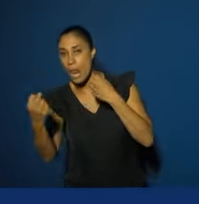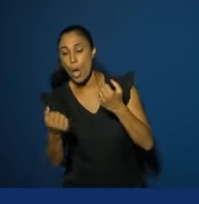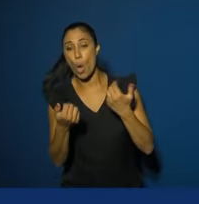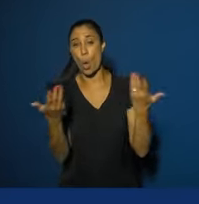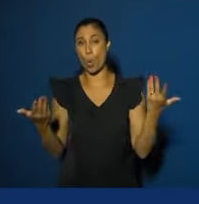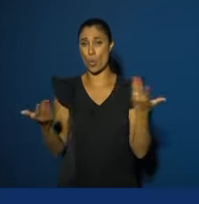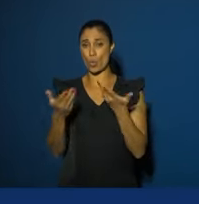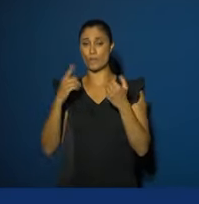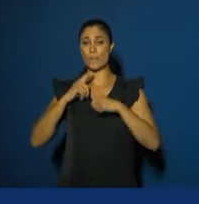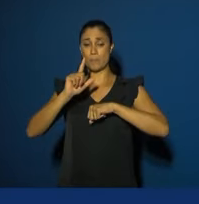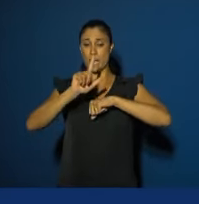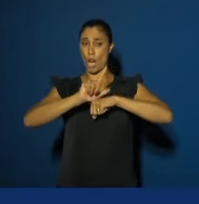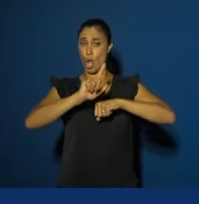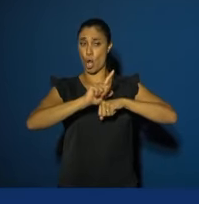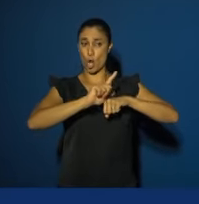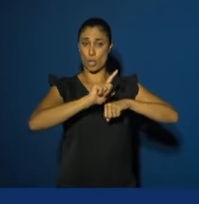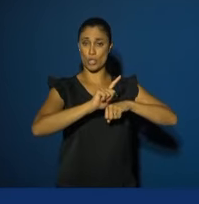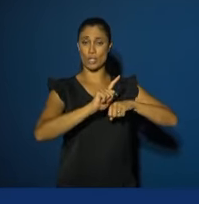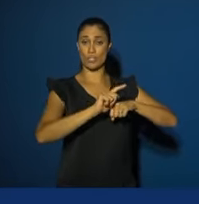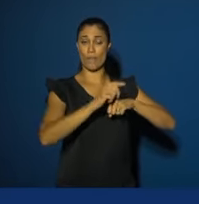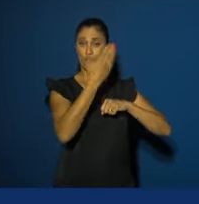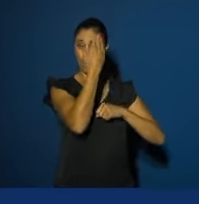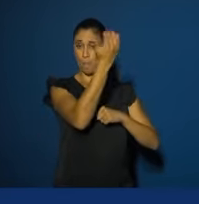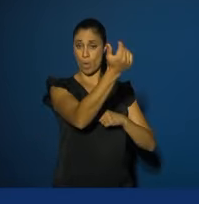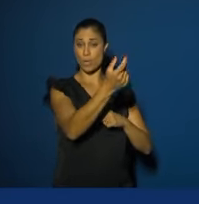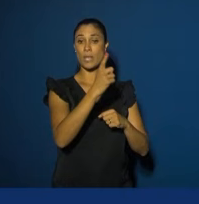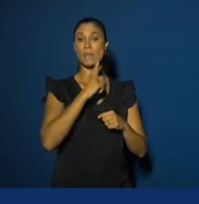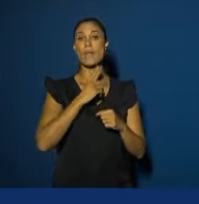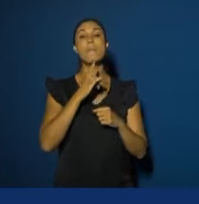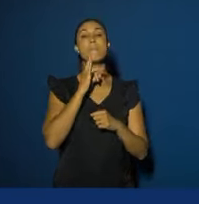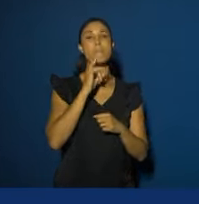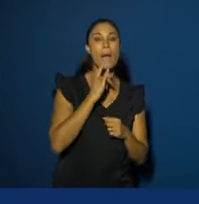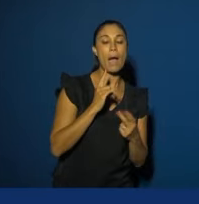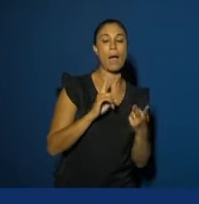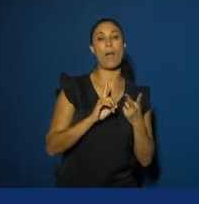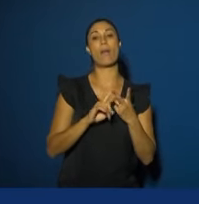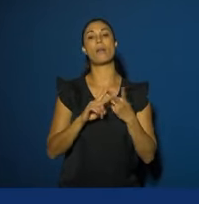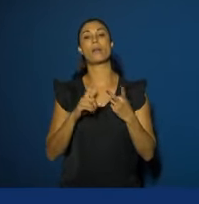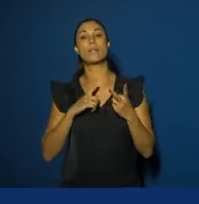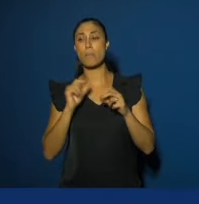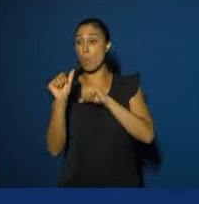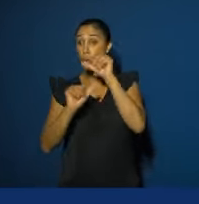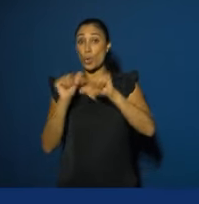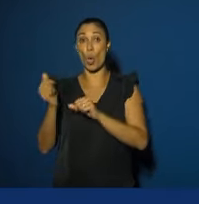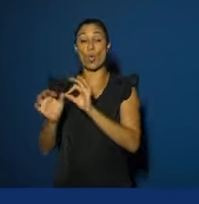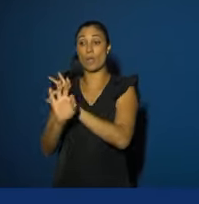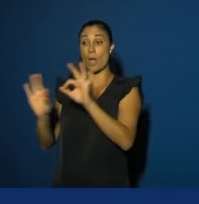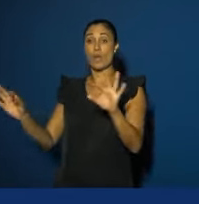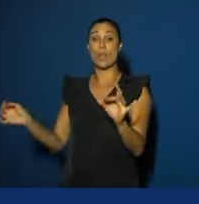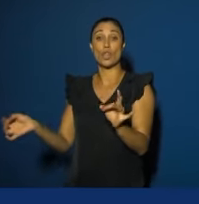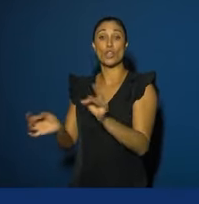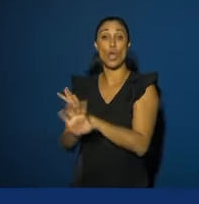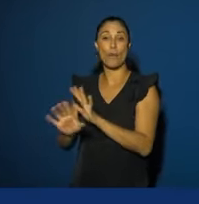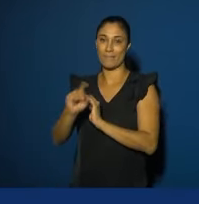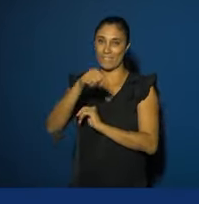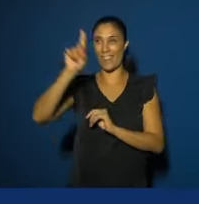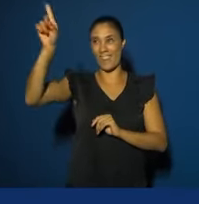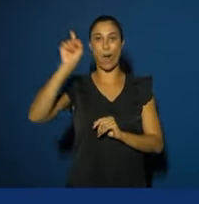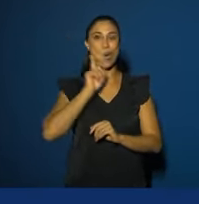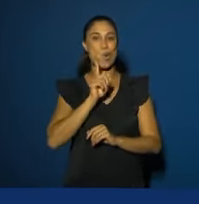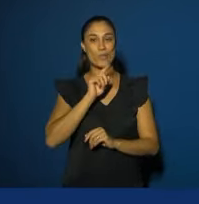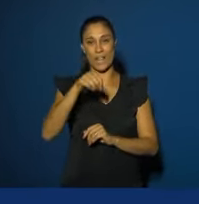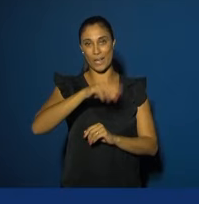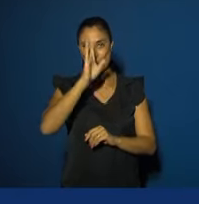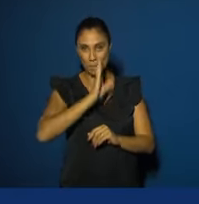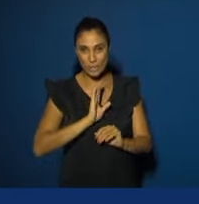vê muita loja de alto nível agora que acabou de inaugurar com bar com lugar mudaram no Estados Unidos não é no Brasil não